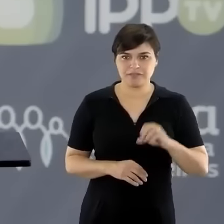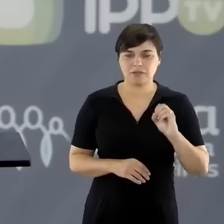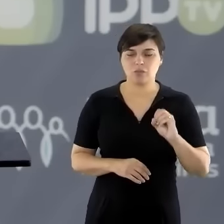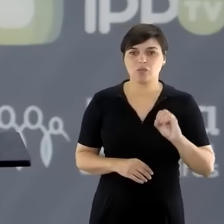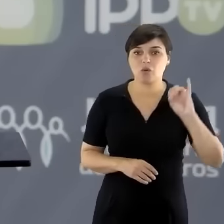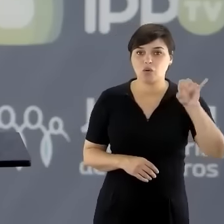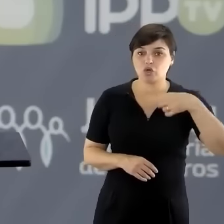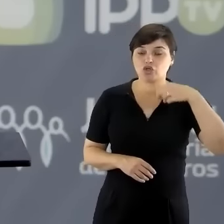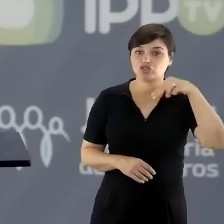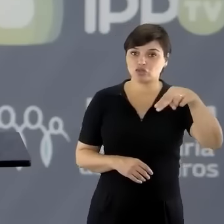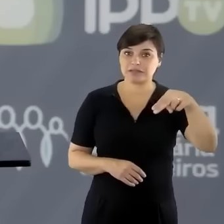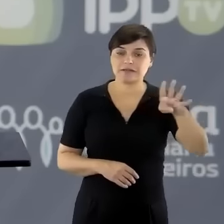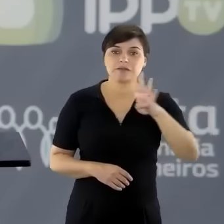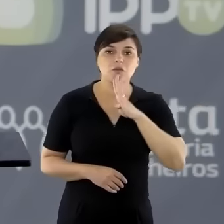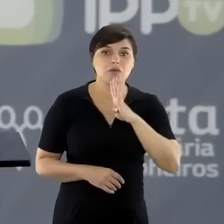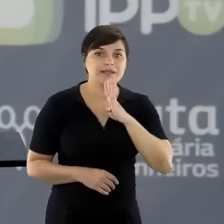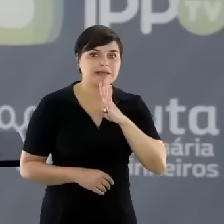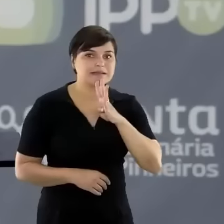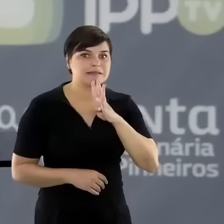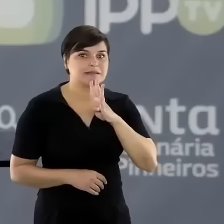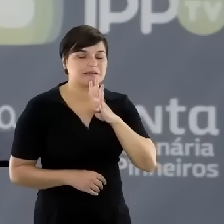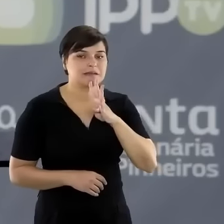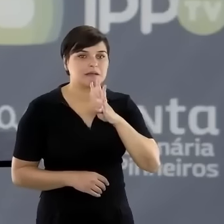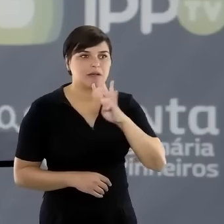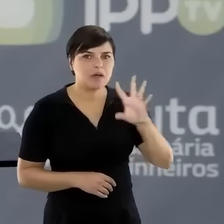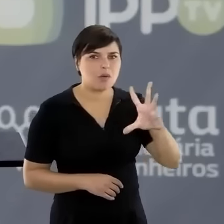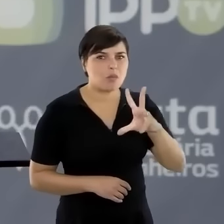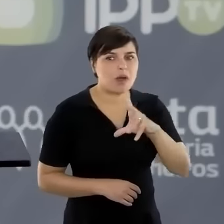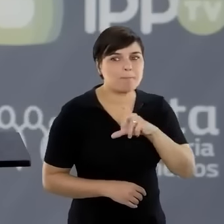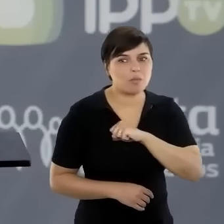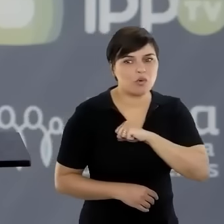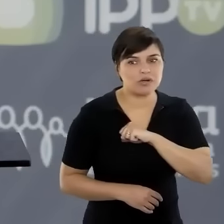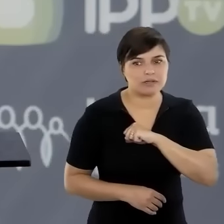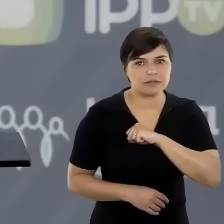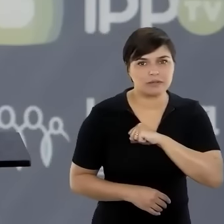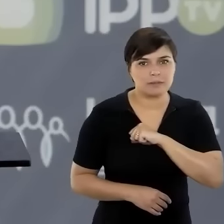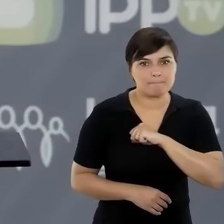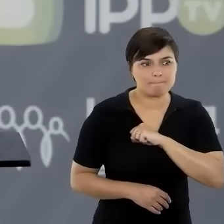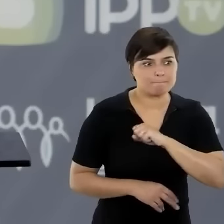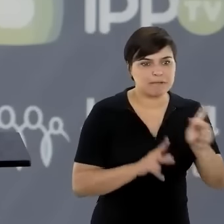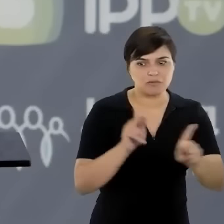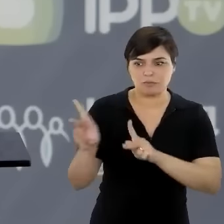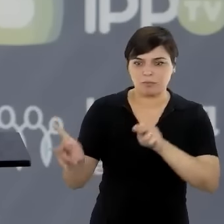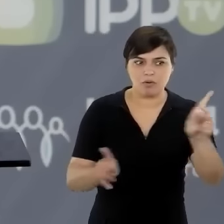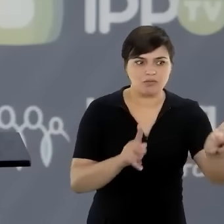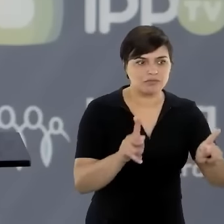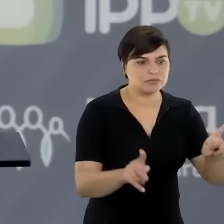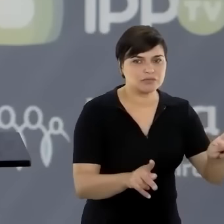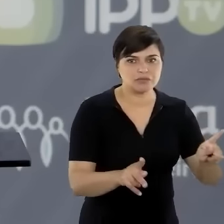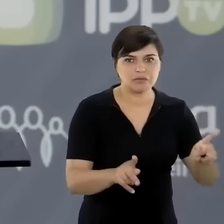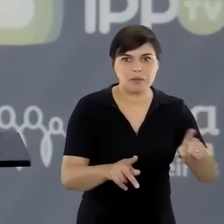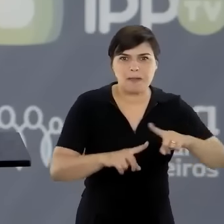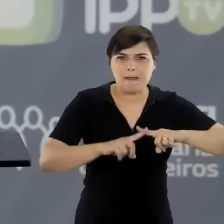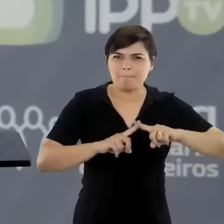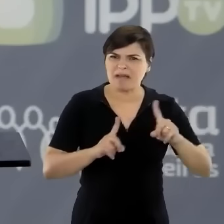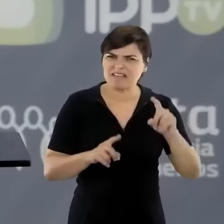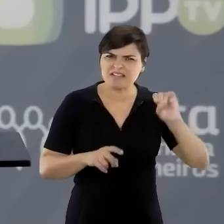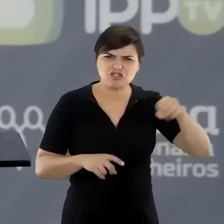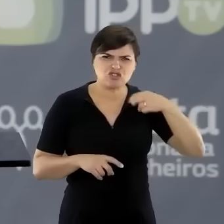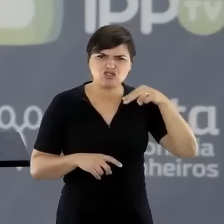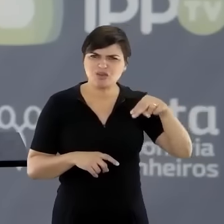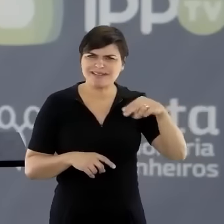homem que conhece o Amor Universal de Deus pelos povos mas não se dispõe a proclamar esse